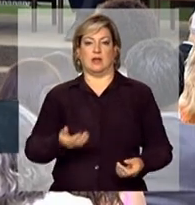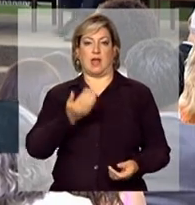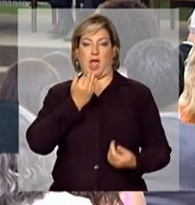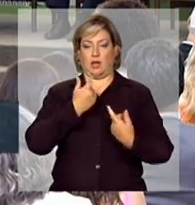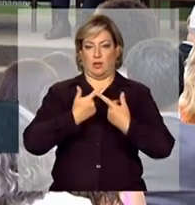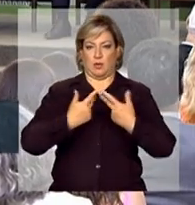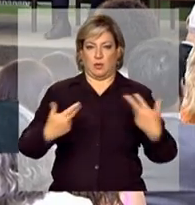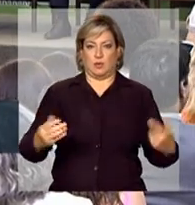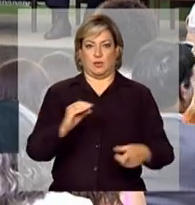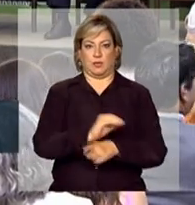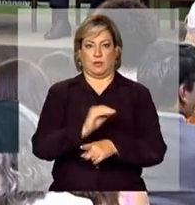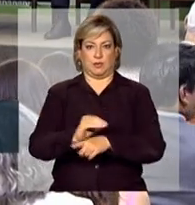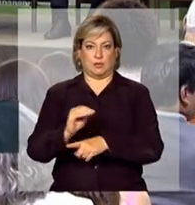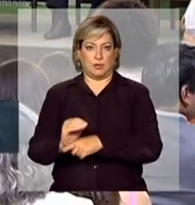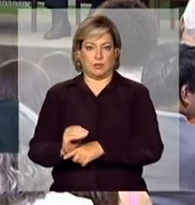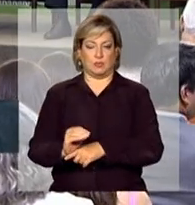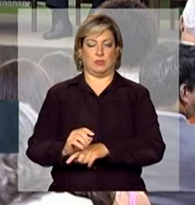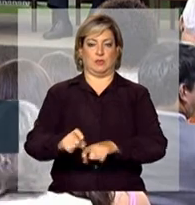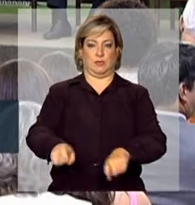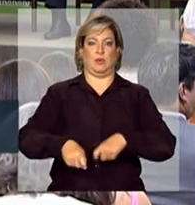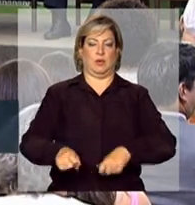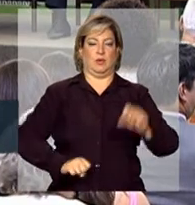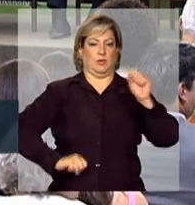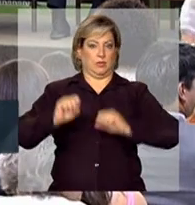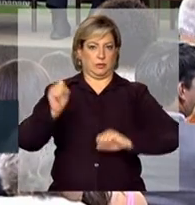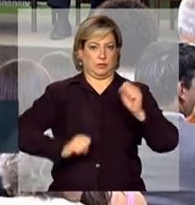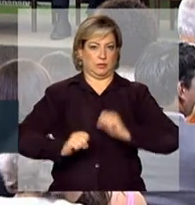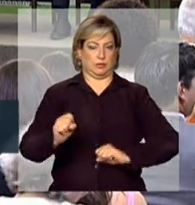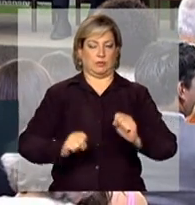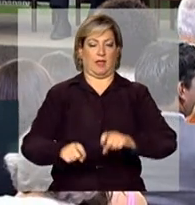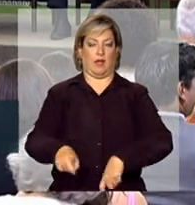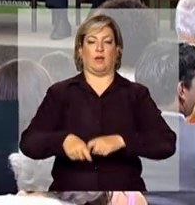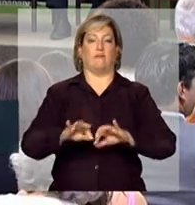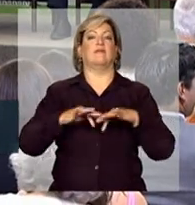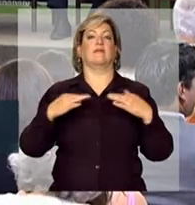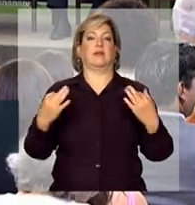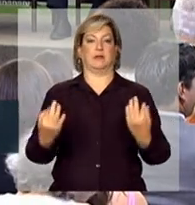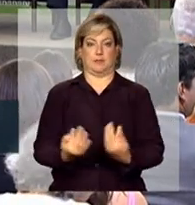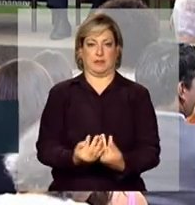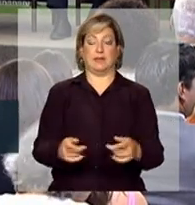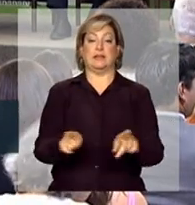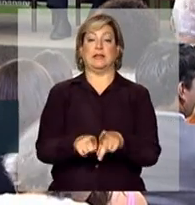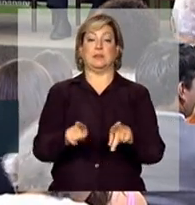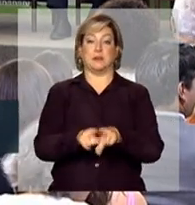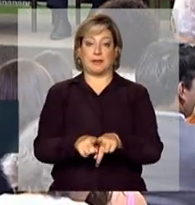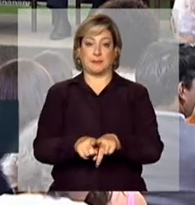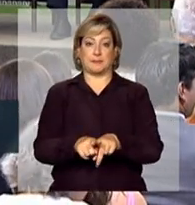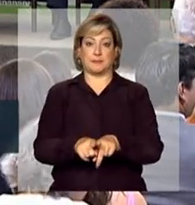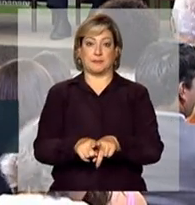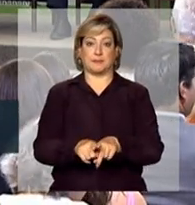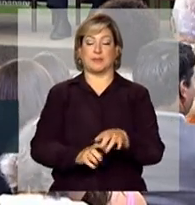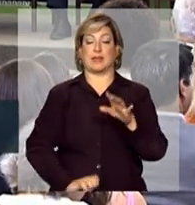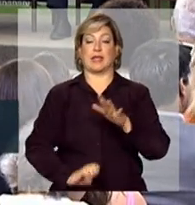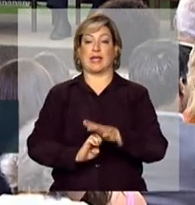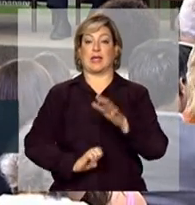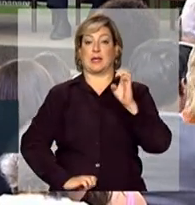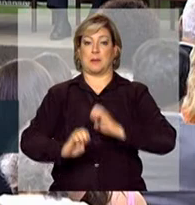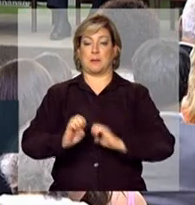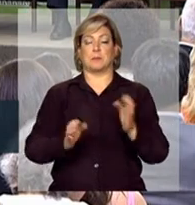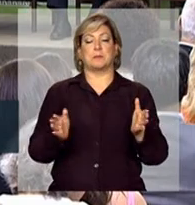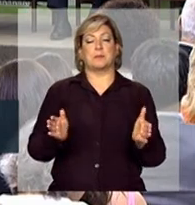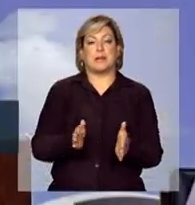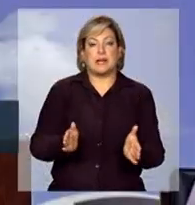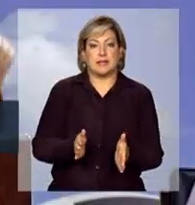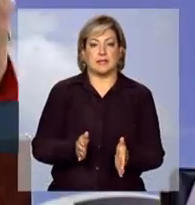de alimentos da agroindústria na produção da Agricultura Familiar e também nas empresas nessa